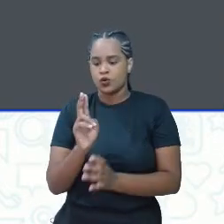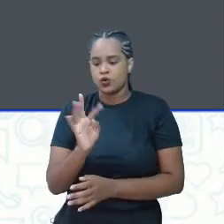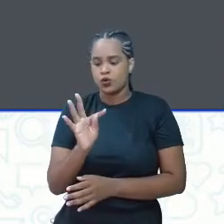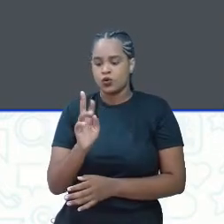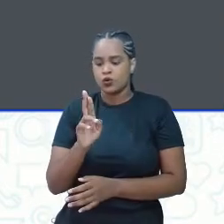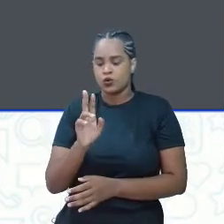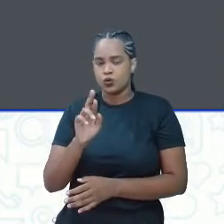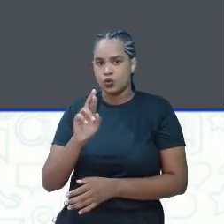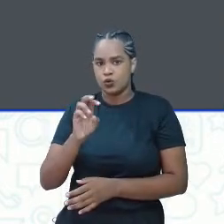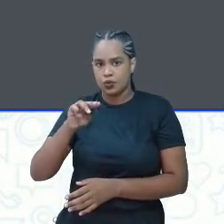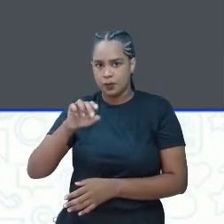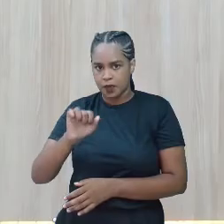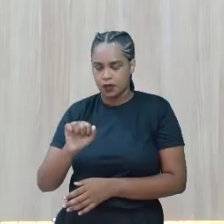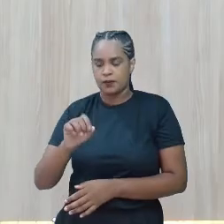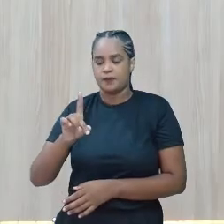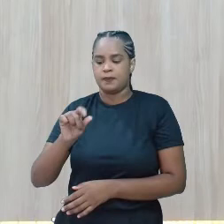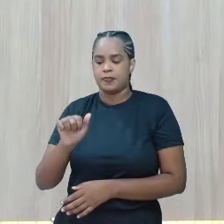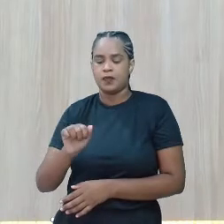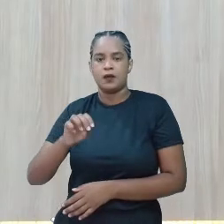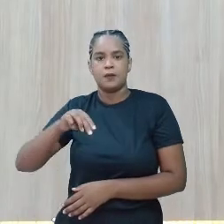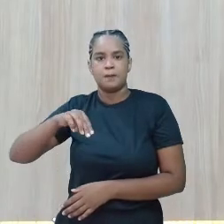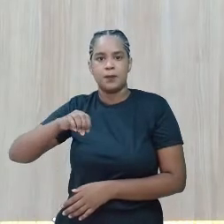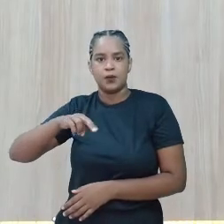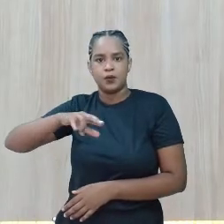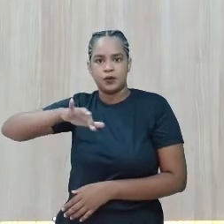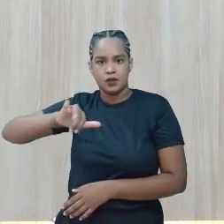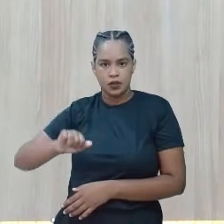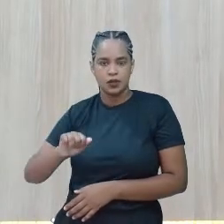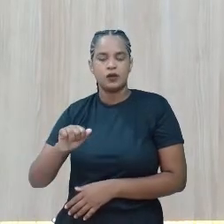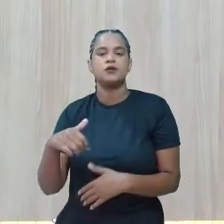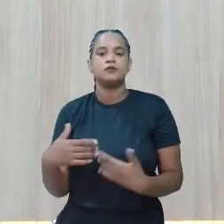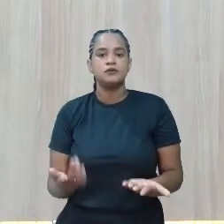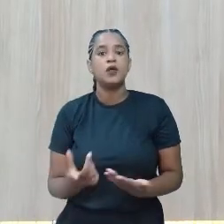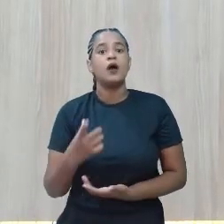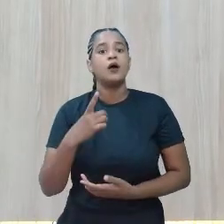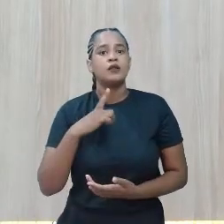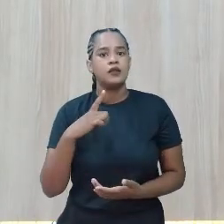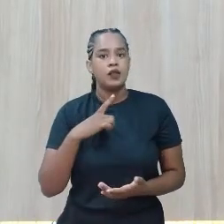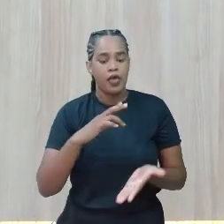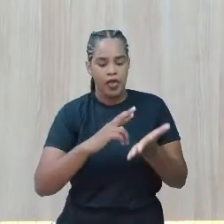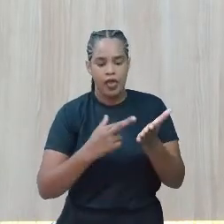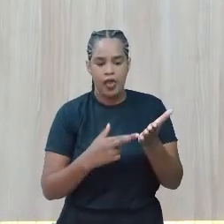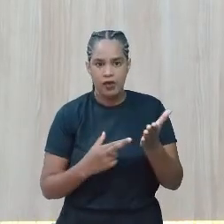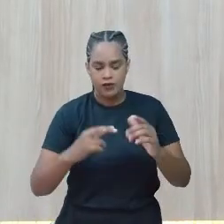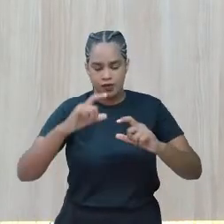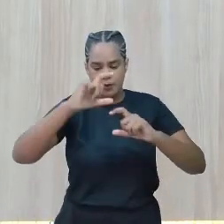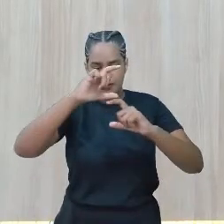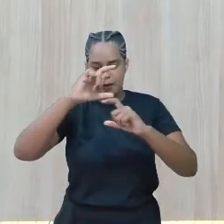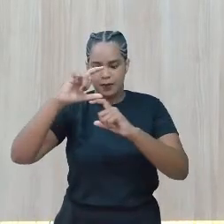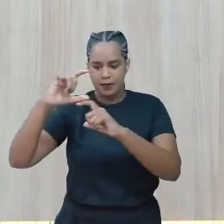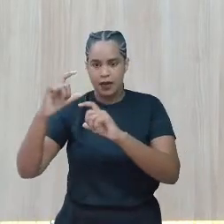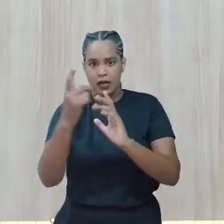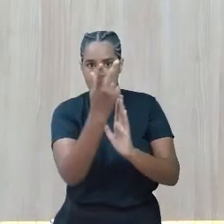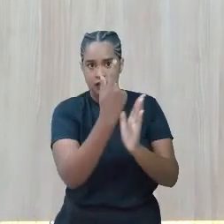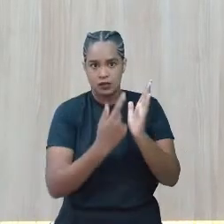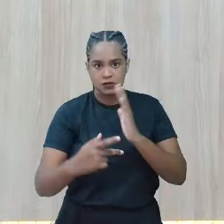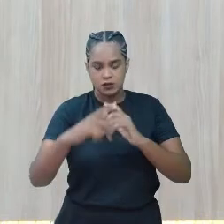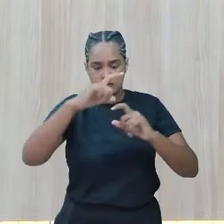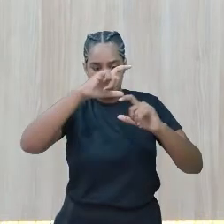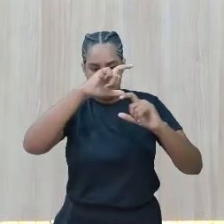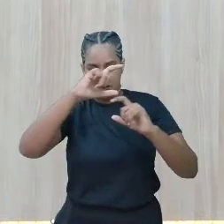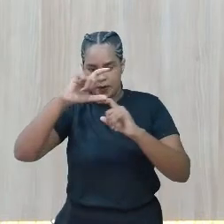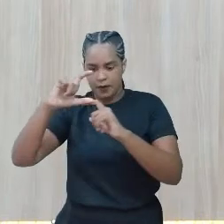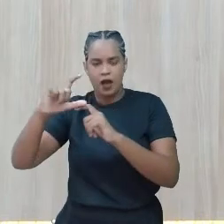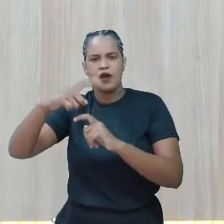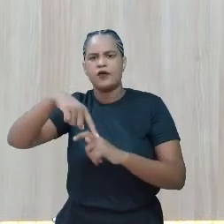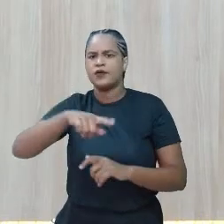A Turma da Mônica é uma revista, não é? Onde, assim, eu acredito que todos os adolescentes, crianças, não é, têm